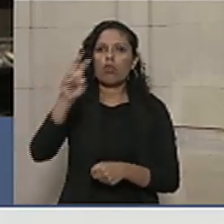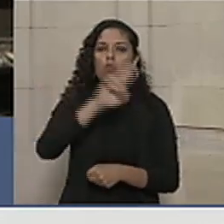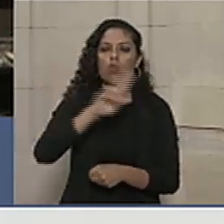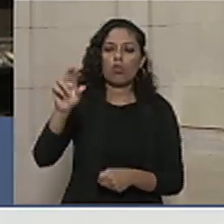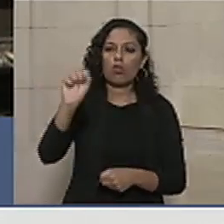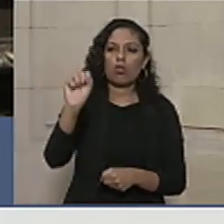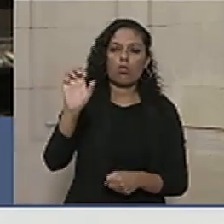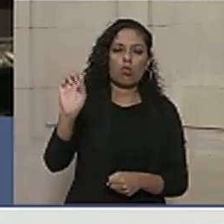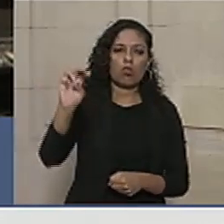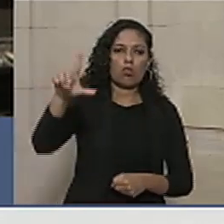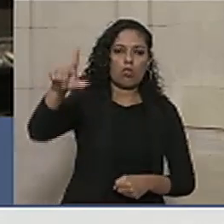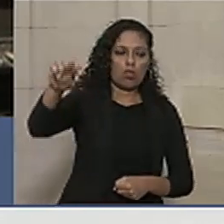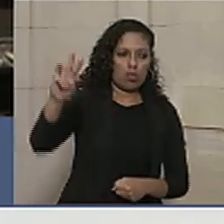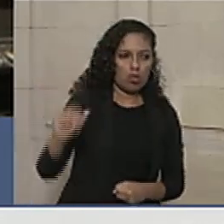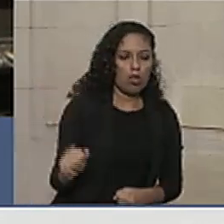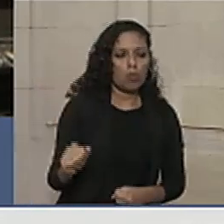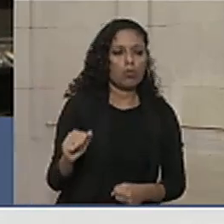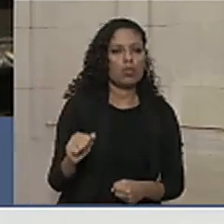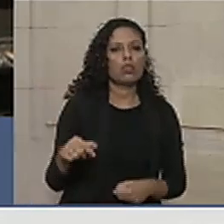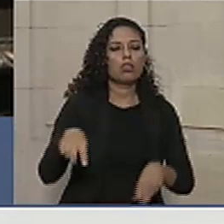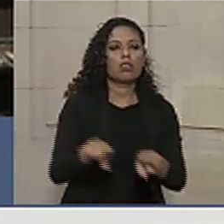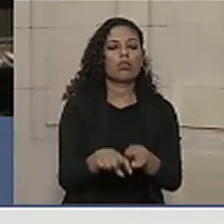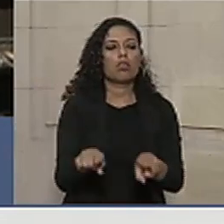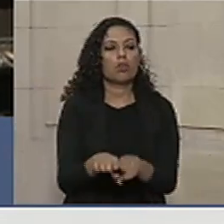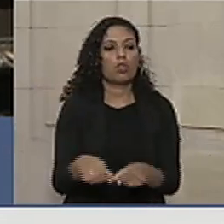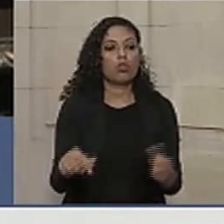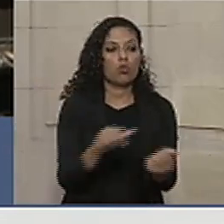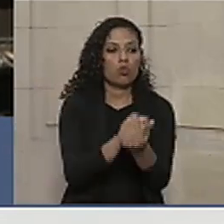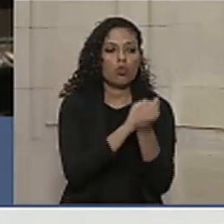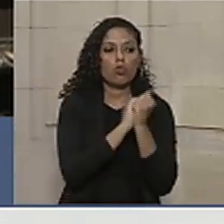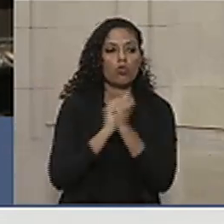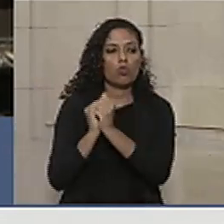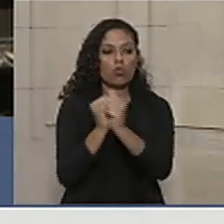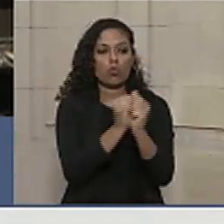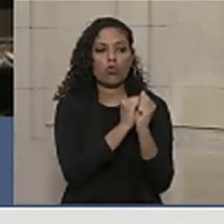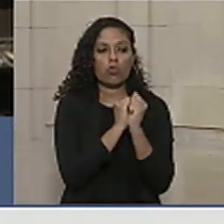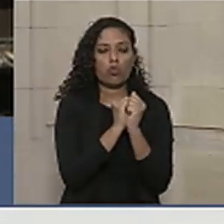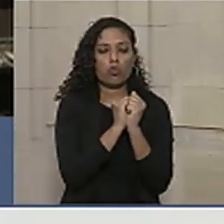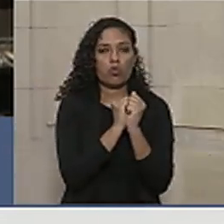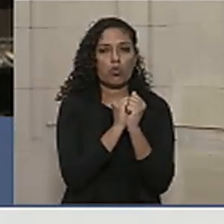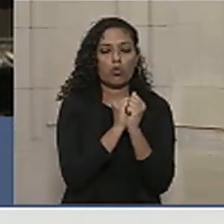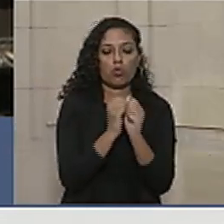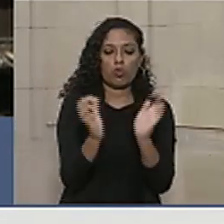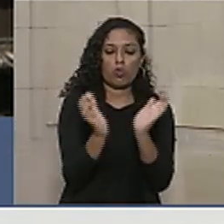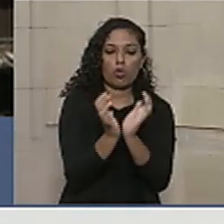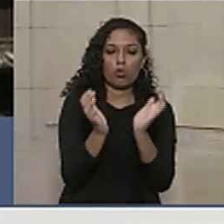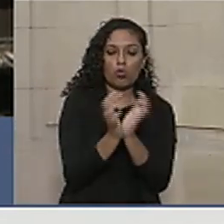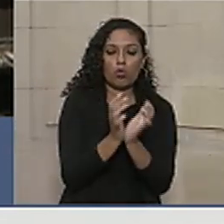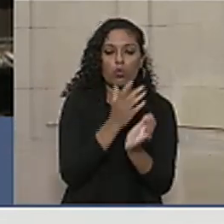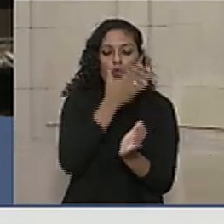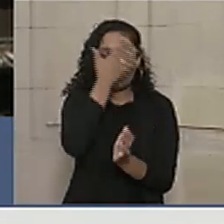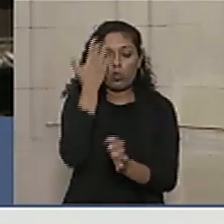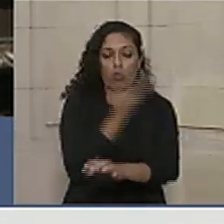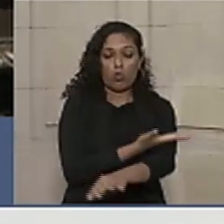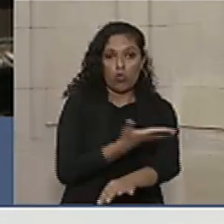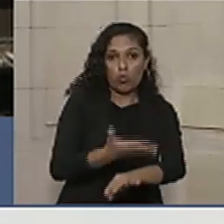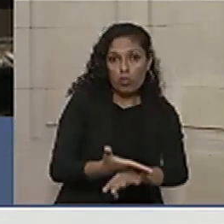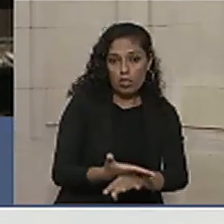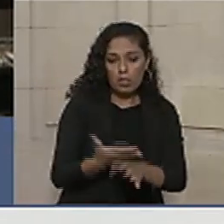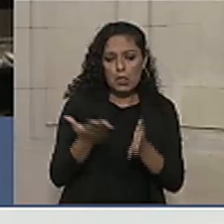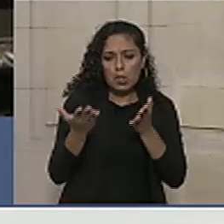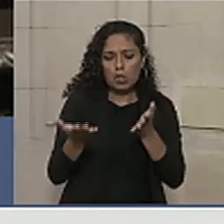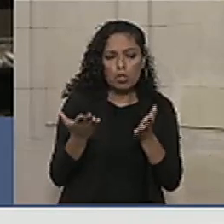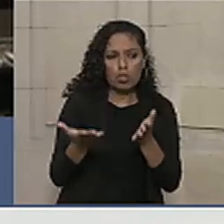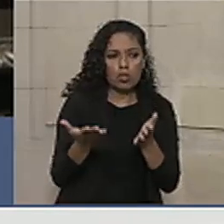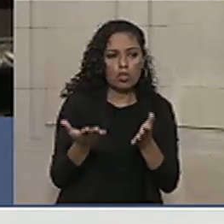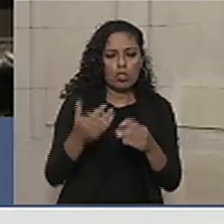e negras estadunidenses, também junto a movimentos de brancos aliados, buscavam o direito